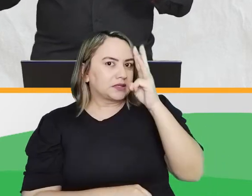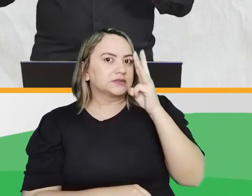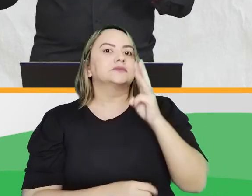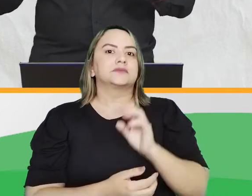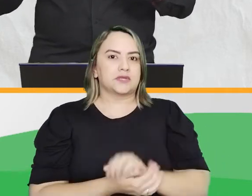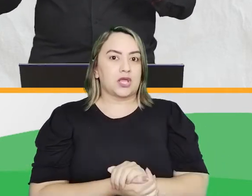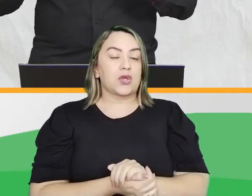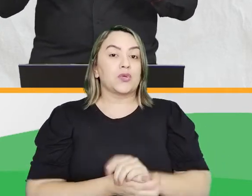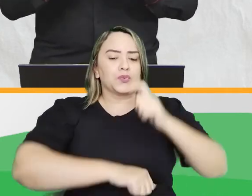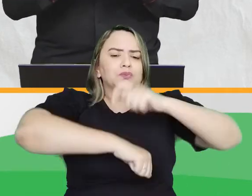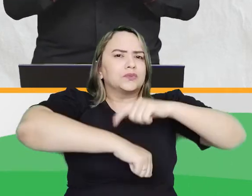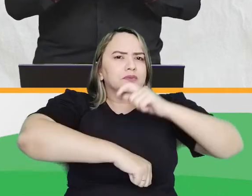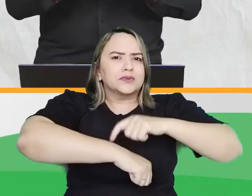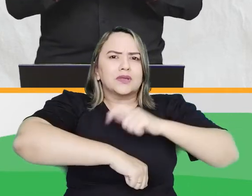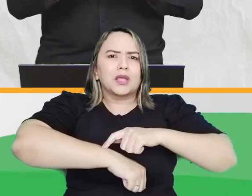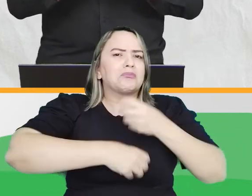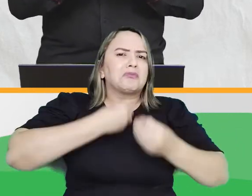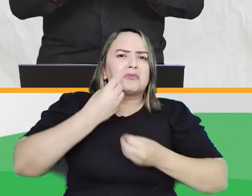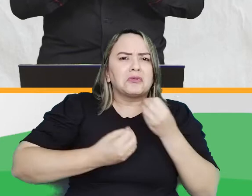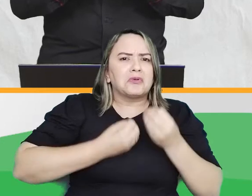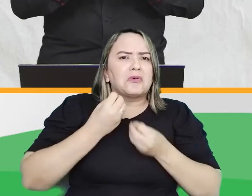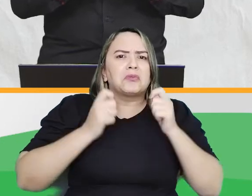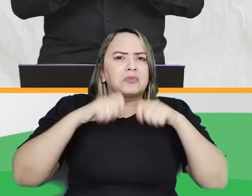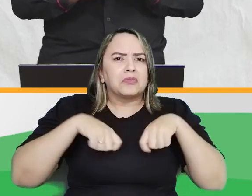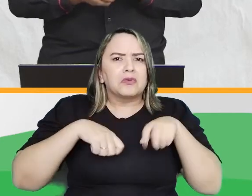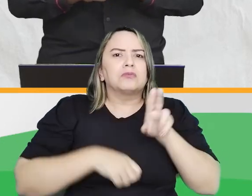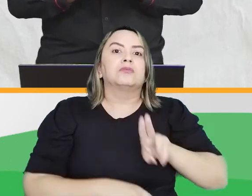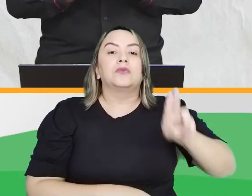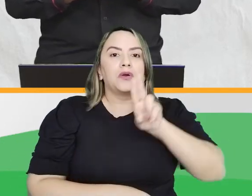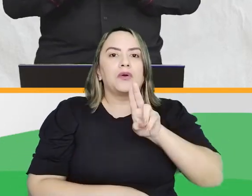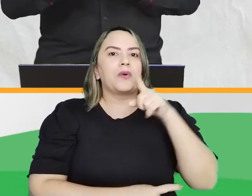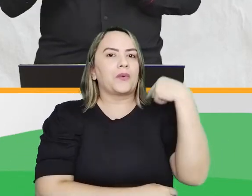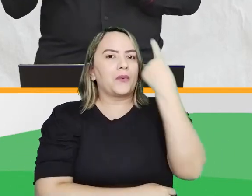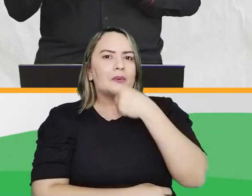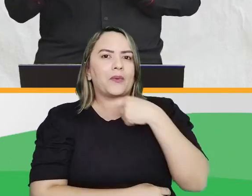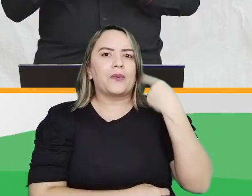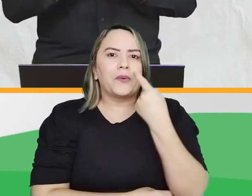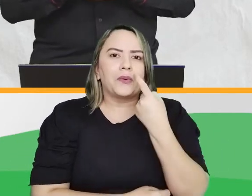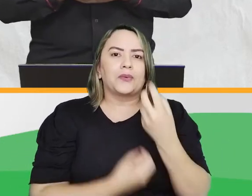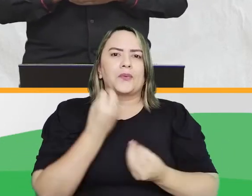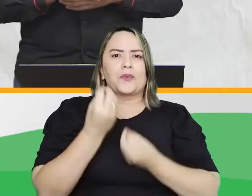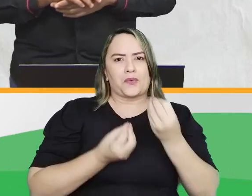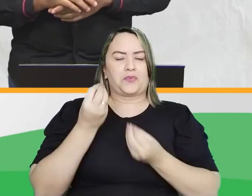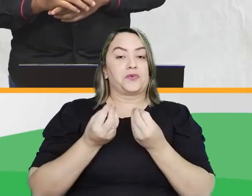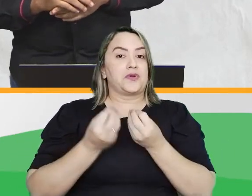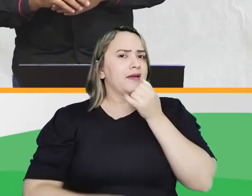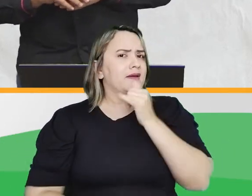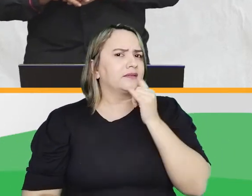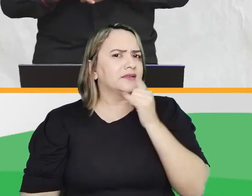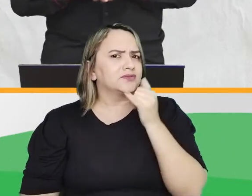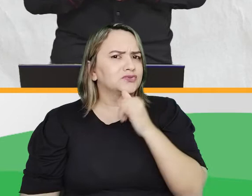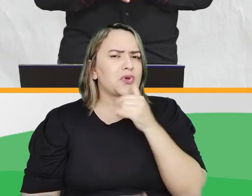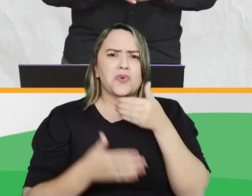e o tempo, neste caso, será medido em horas. Tá bem? Professor, então, qual é a unidade de medida de energia